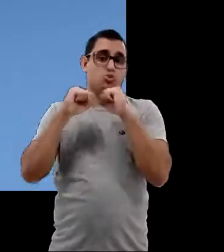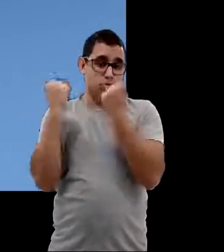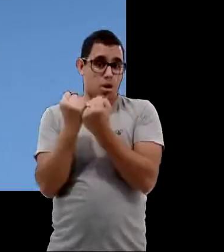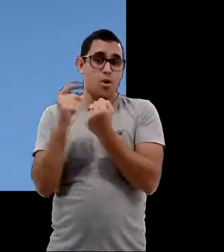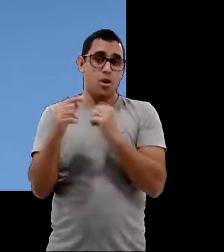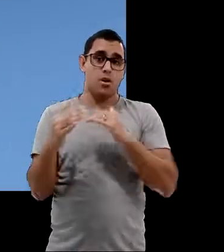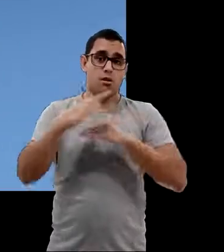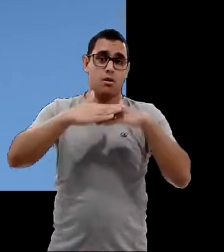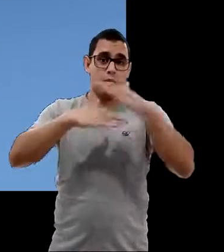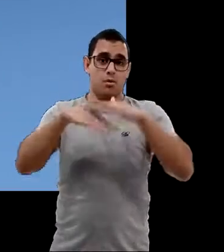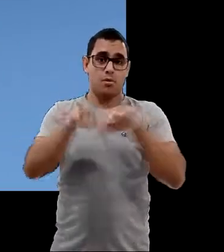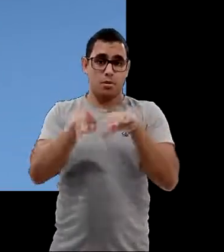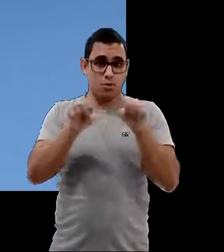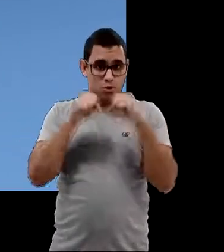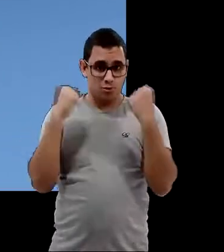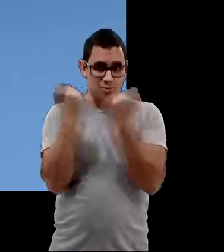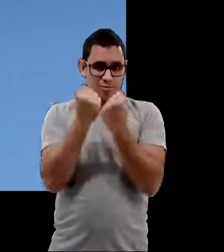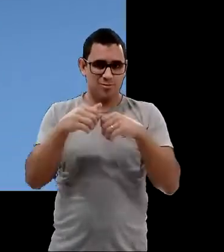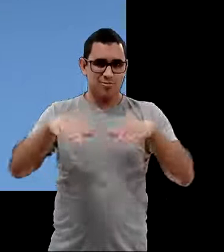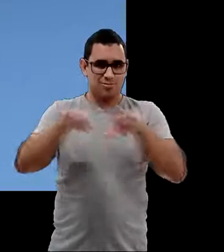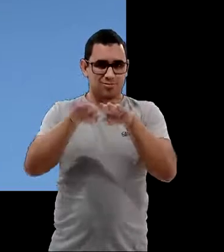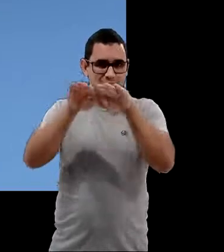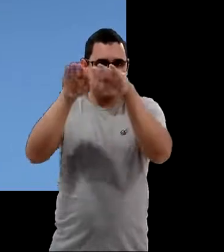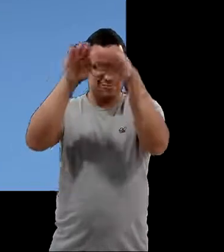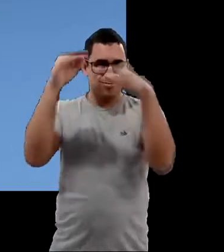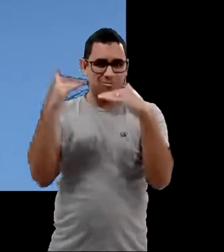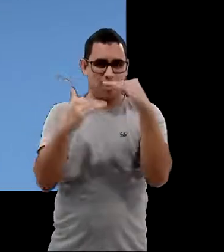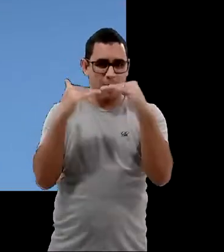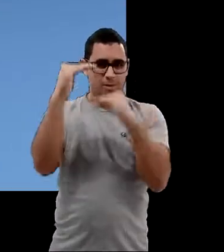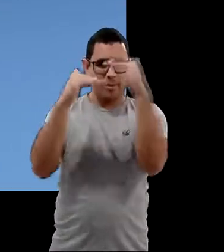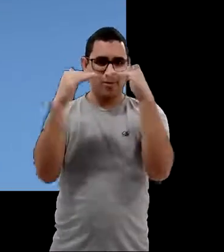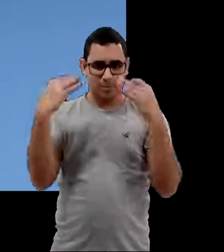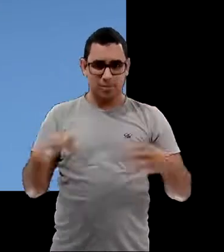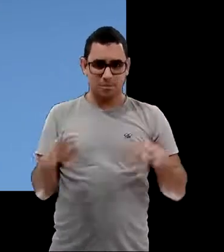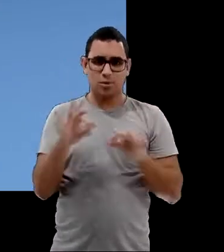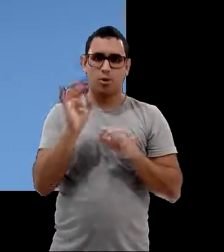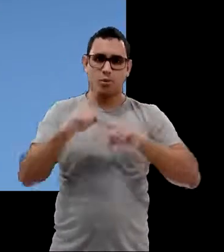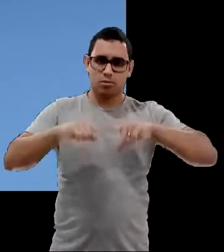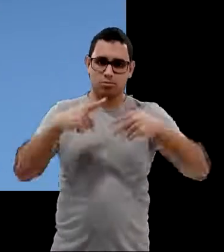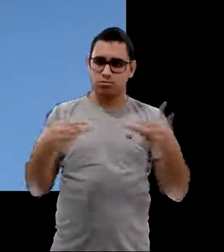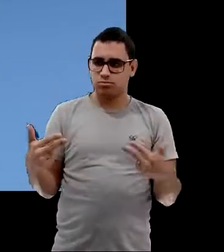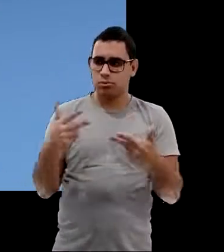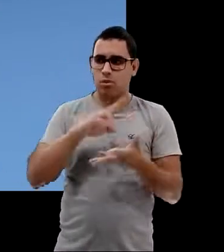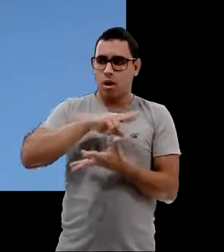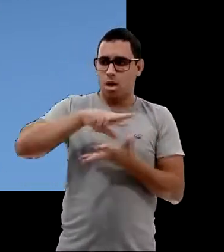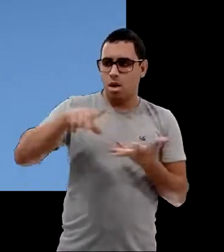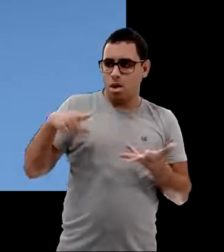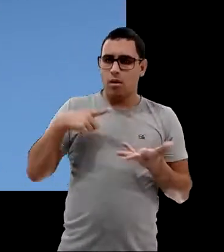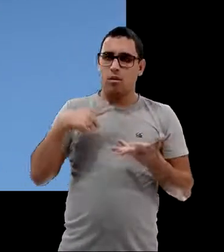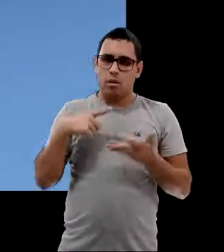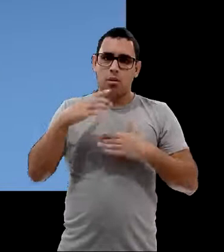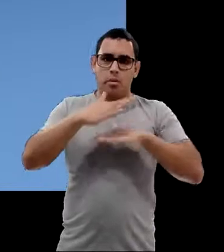sociedade. O termo extrato é utilizado em todos os objetos ou